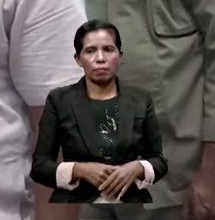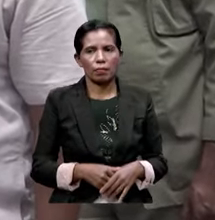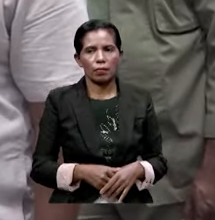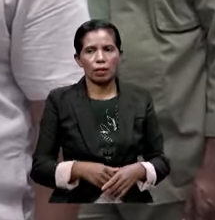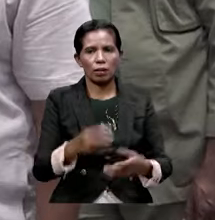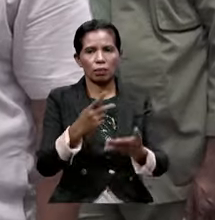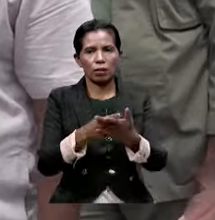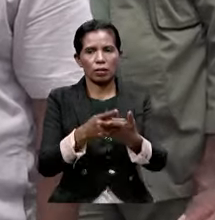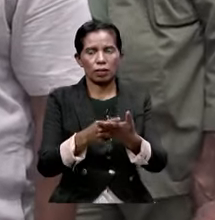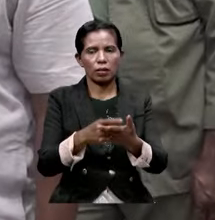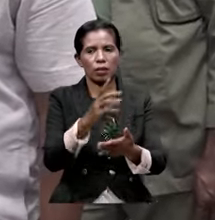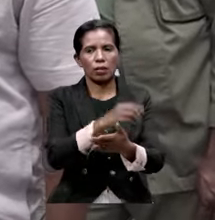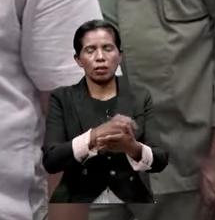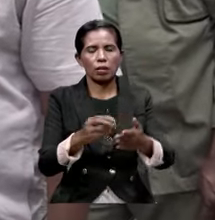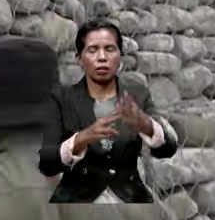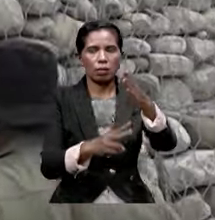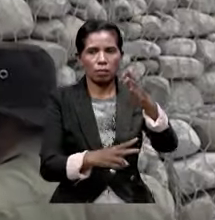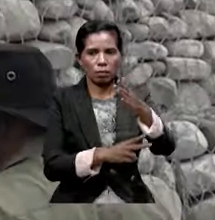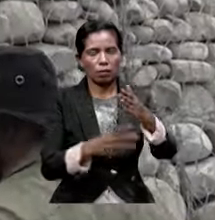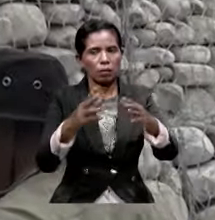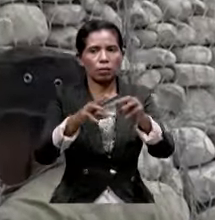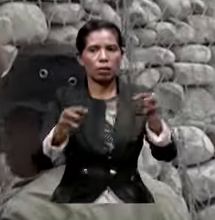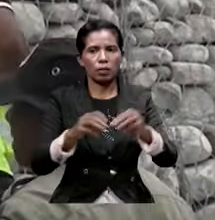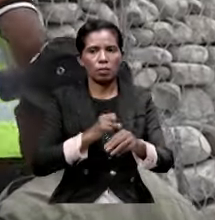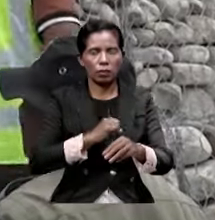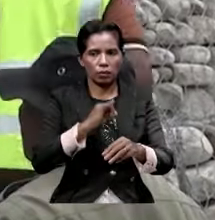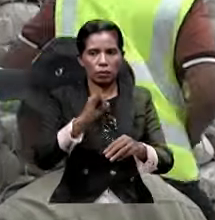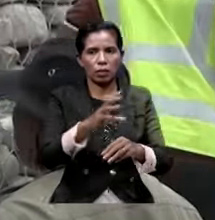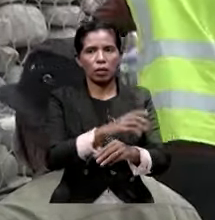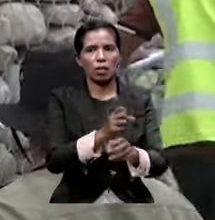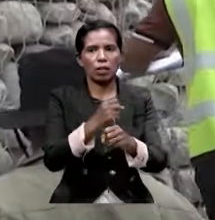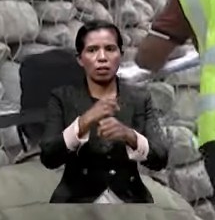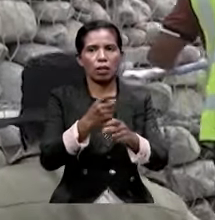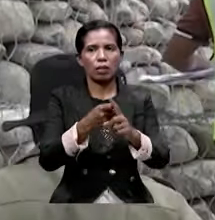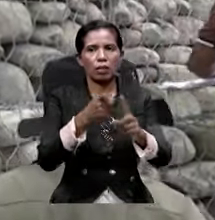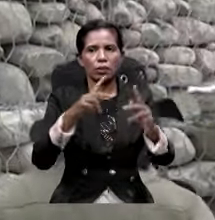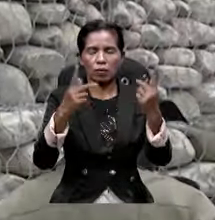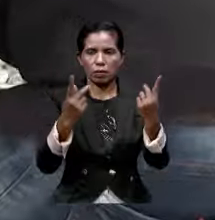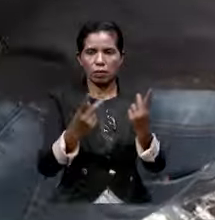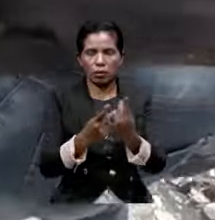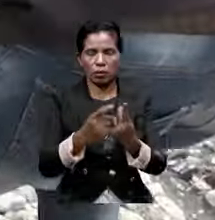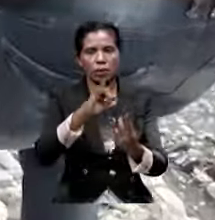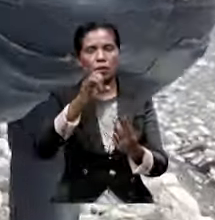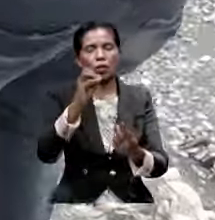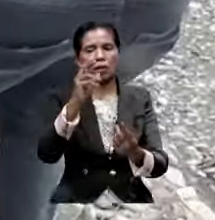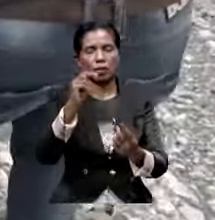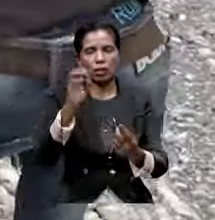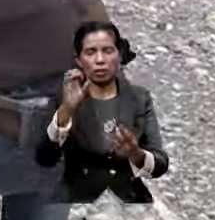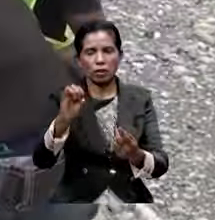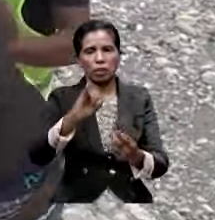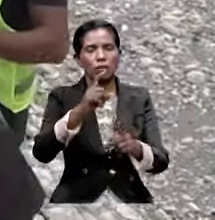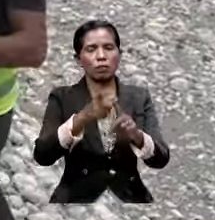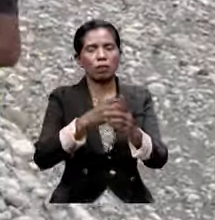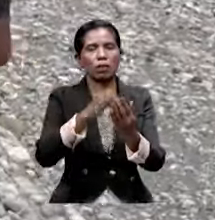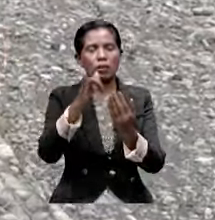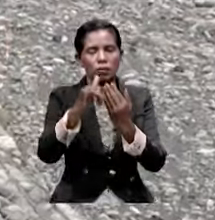Projeto construção Barazem ba Ponte Raiqueta, município Covalima, né? Constrói Rússia Companhia Zone Z, nebe a rua fulang